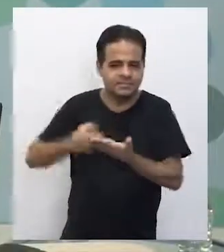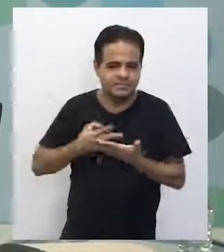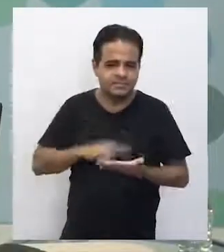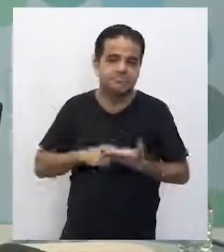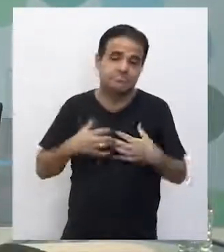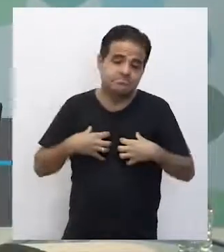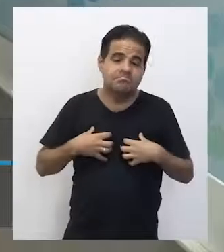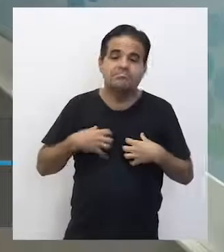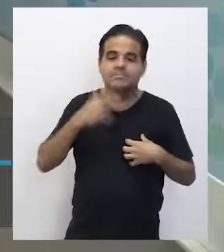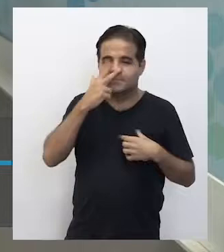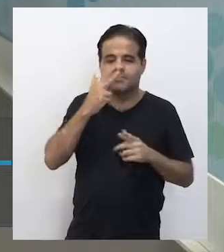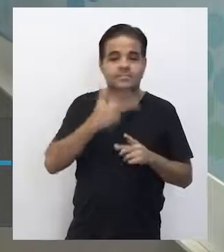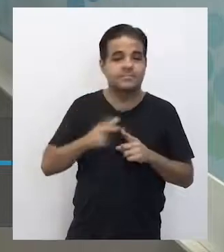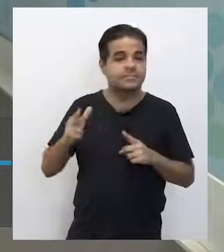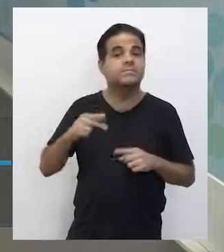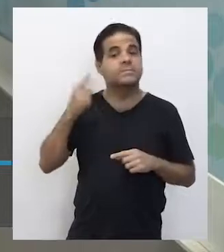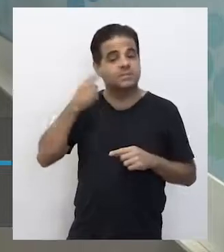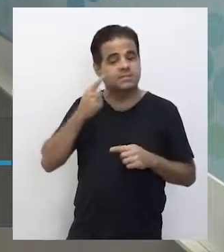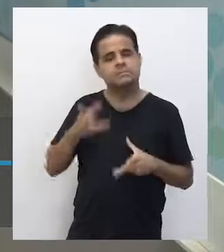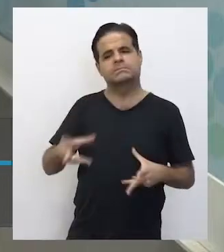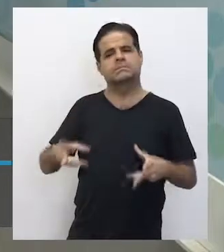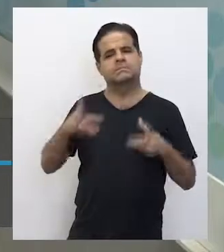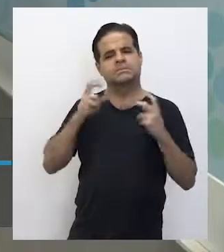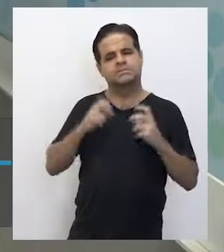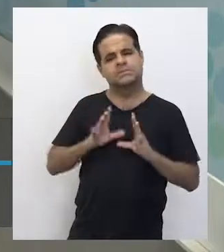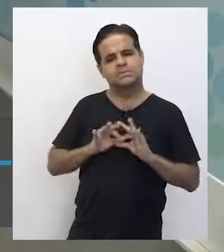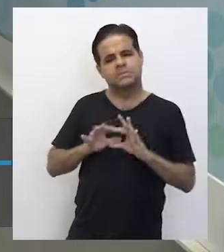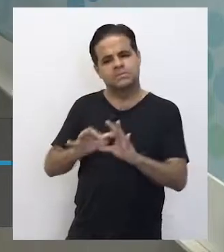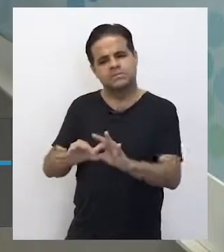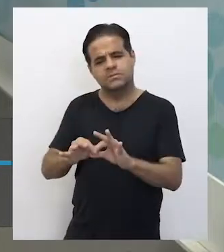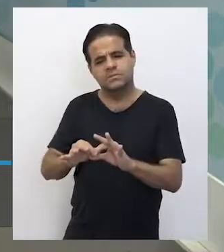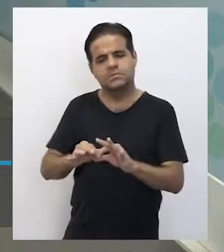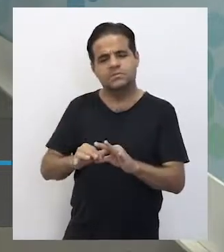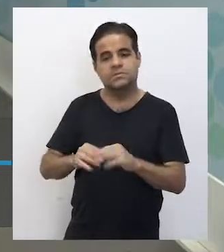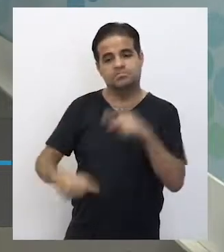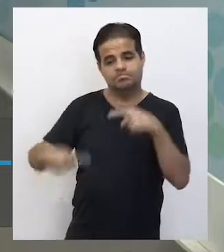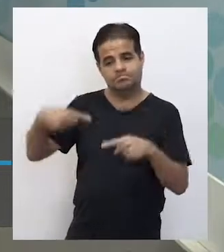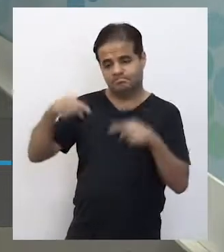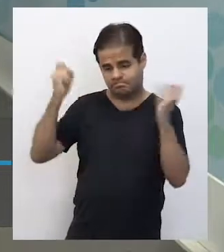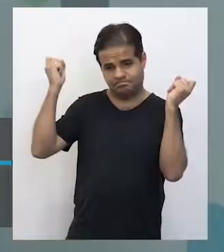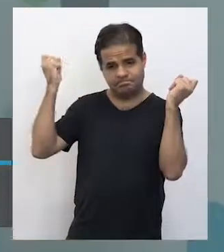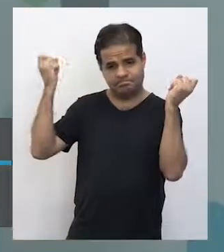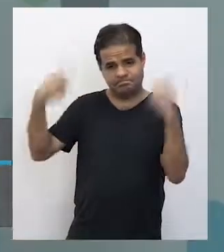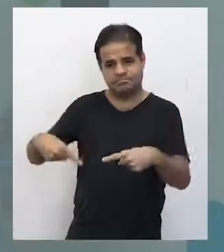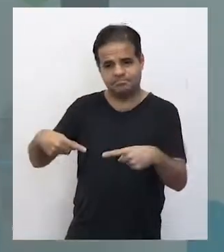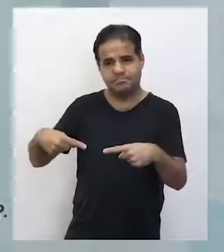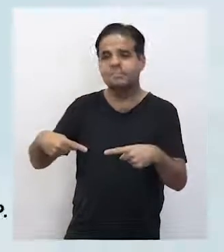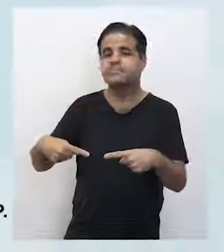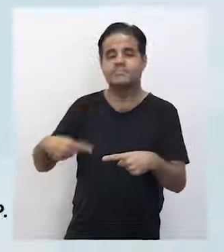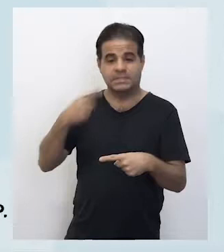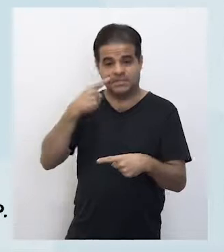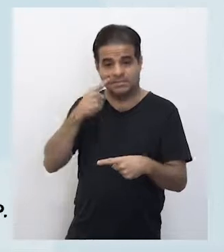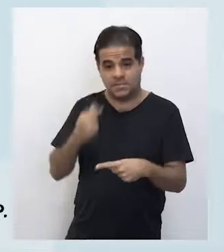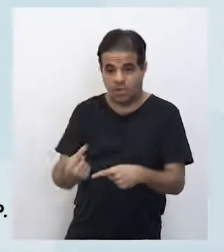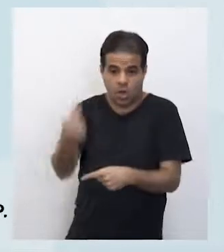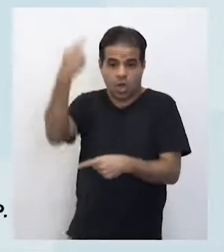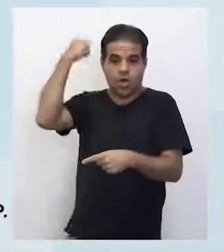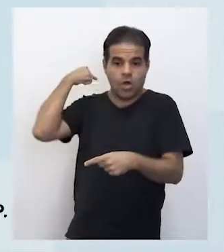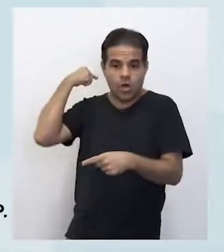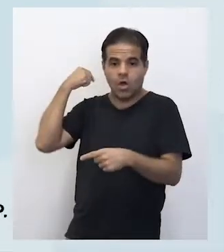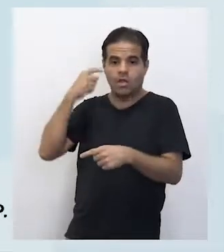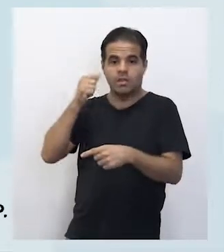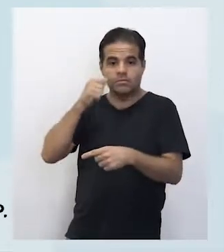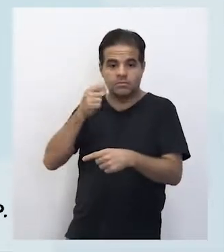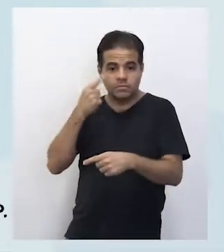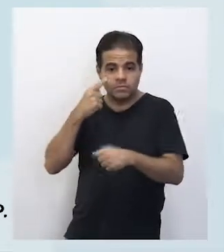né? Gente, e pelo que a gente percebe ali no contexto, ela estava numa competição, porque tem outra nadadora atrás, olhando ali para o